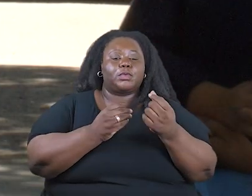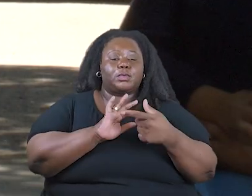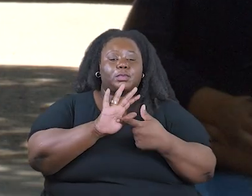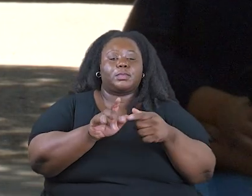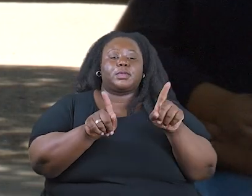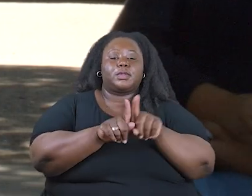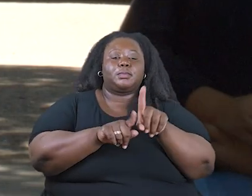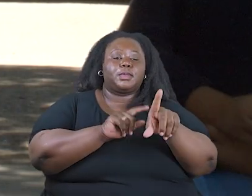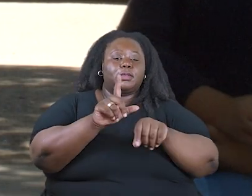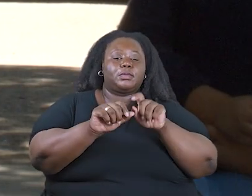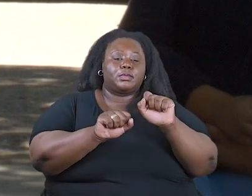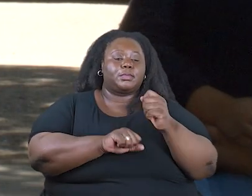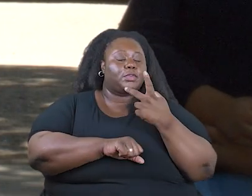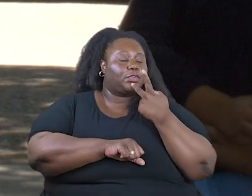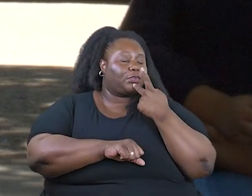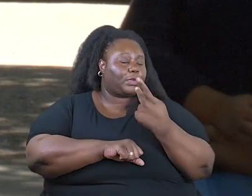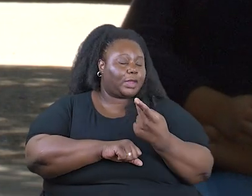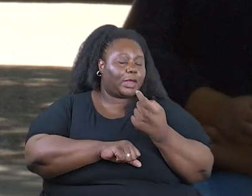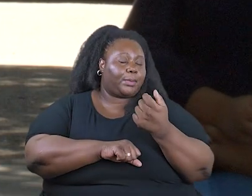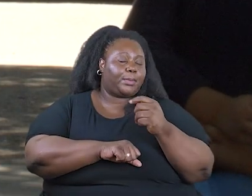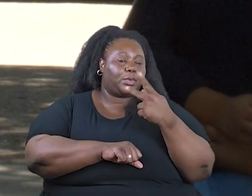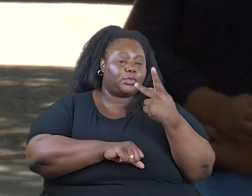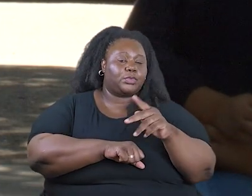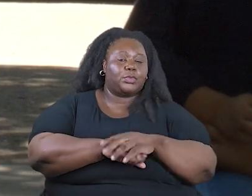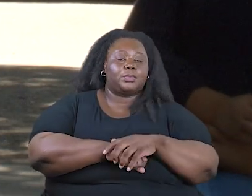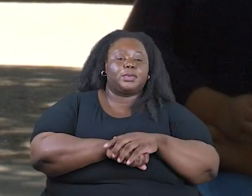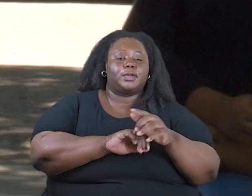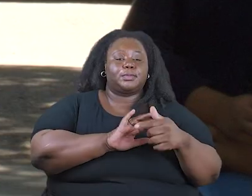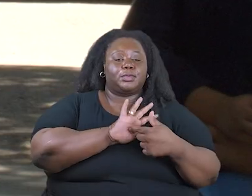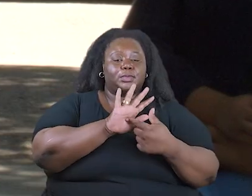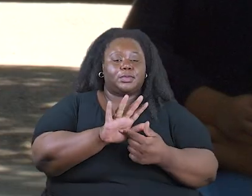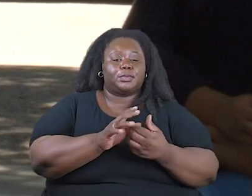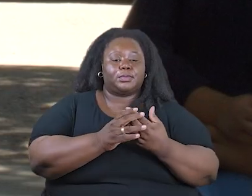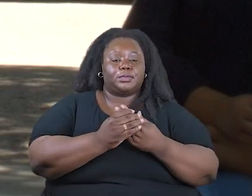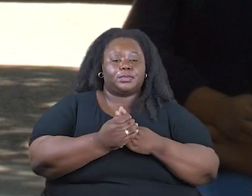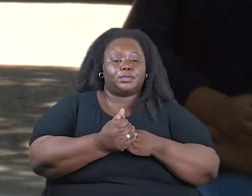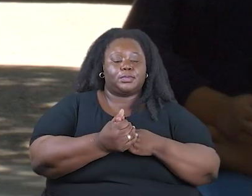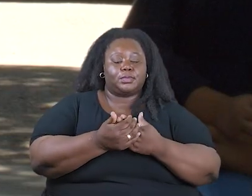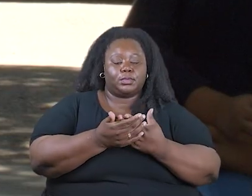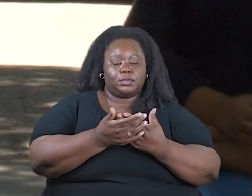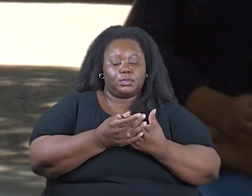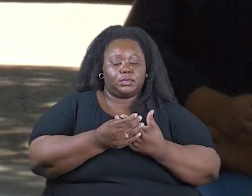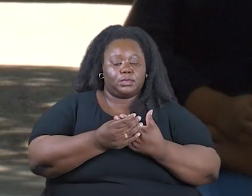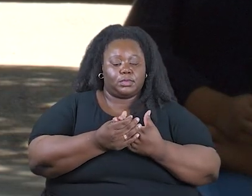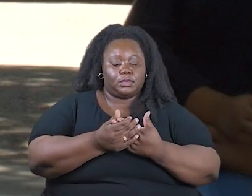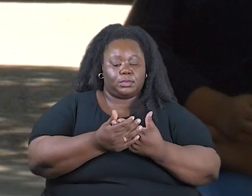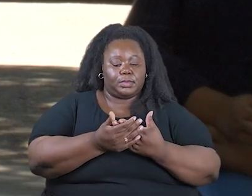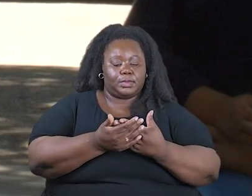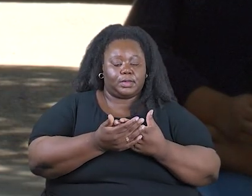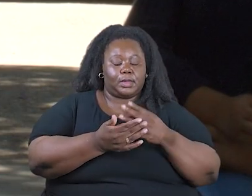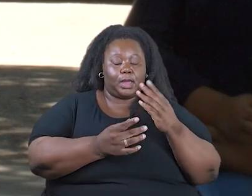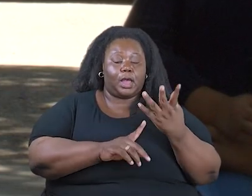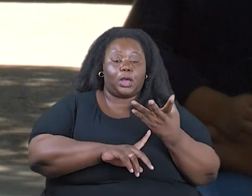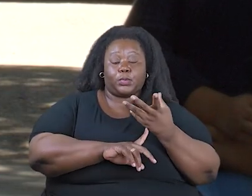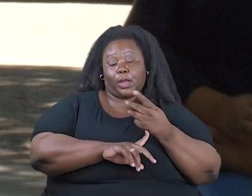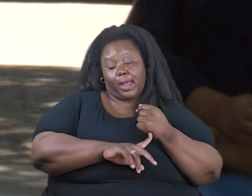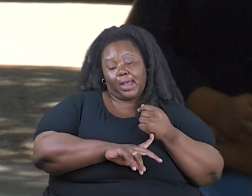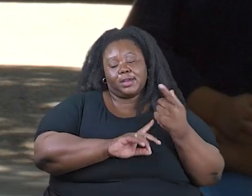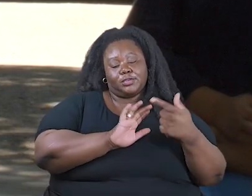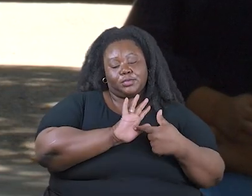sua curadoria, Amir. Você podia comentar um pouco sobre essa exposição, sobre as obras que estavam presentes?